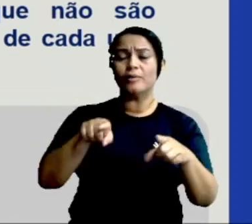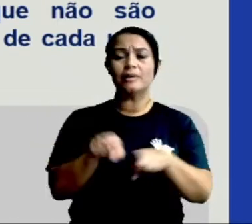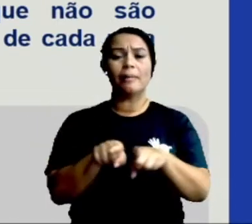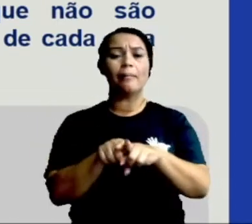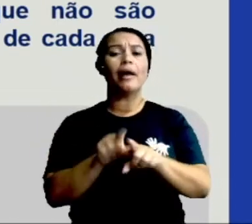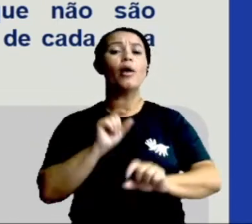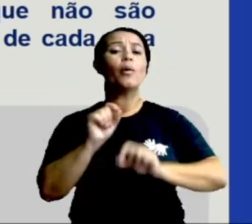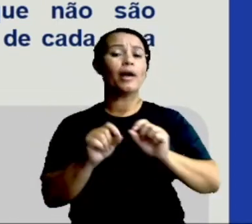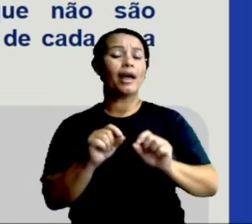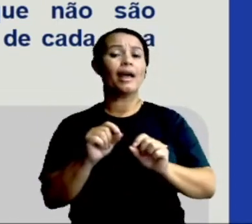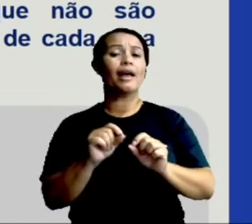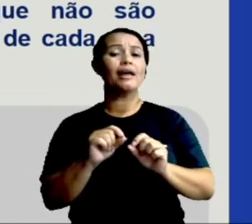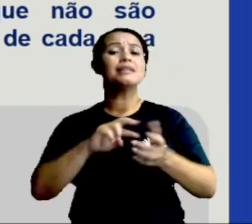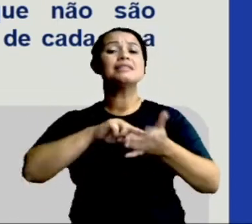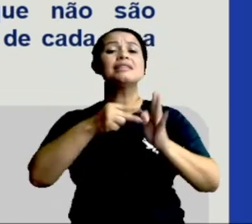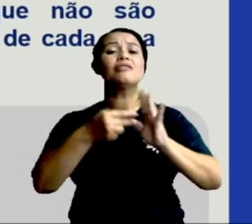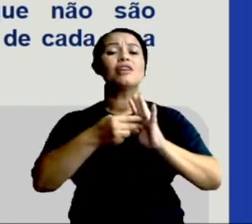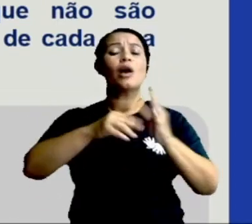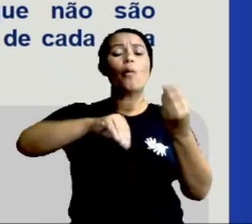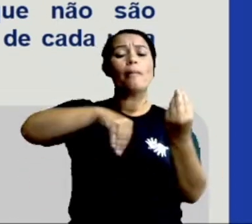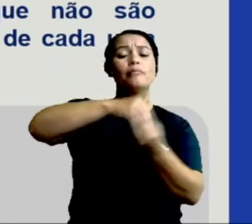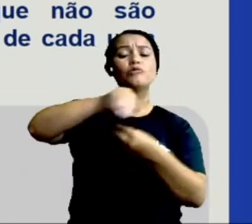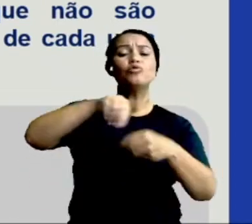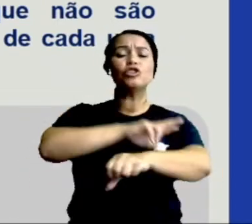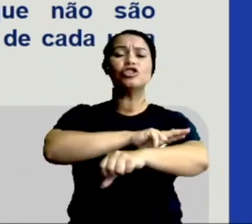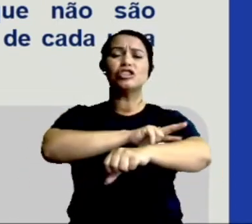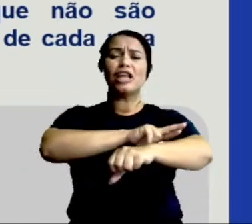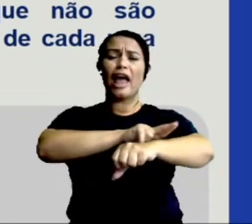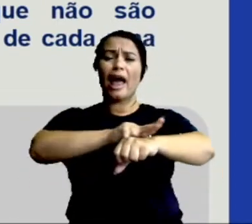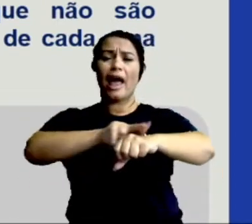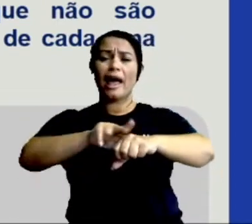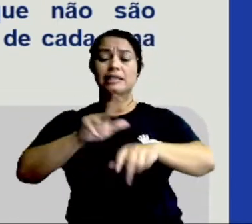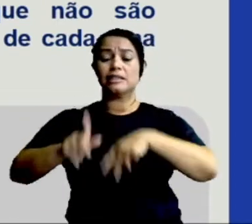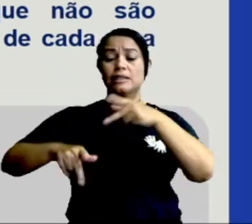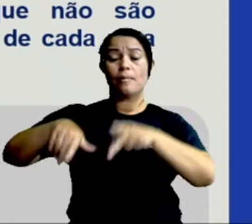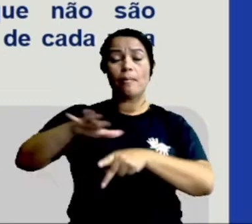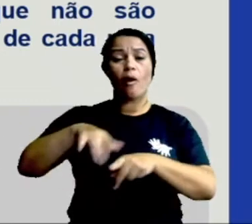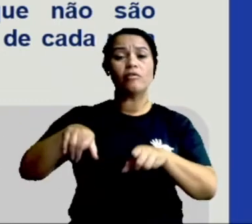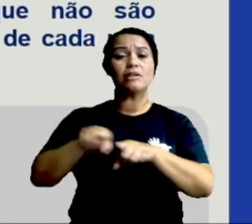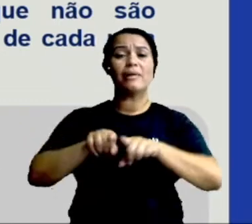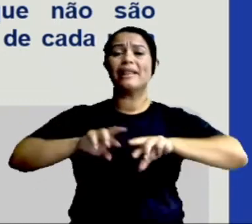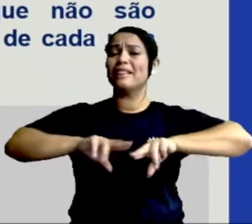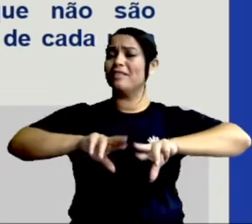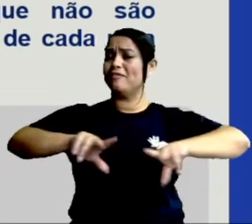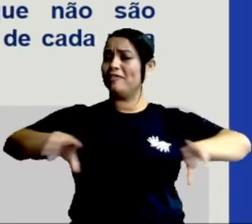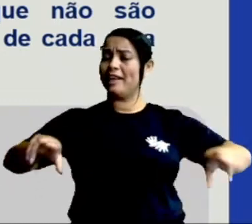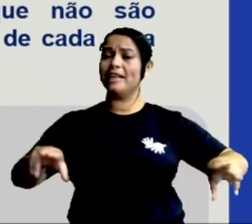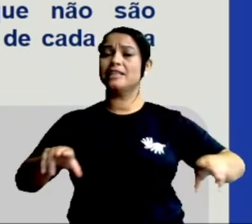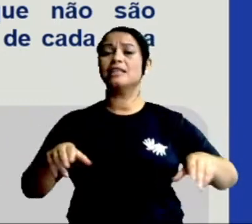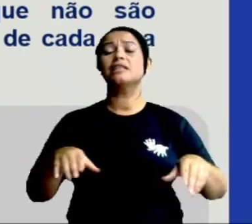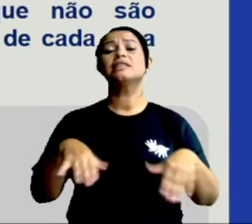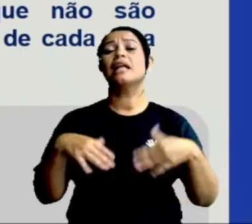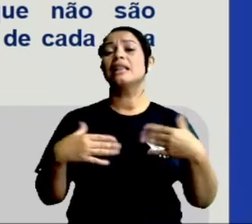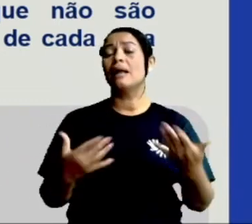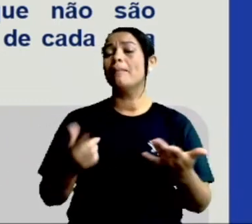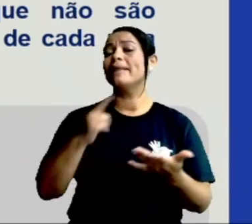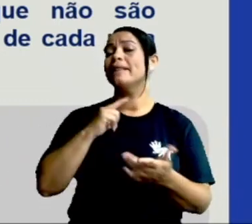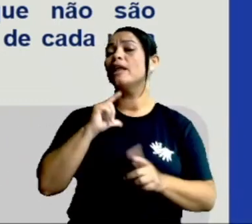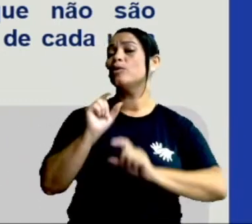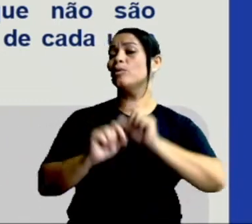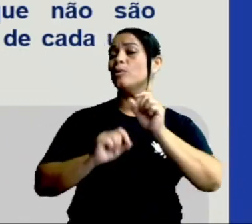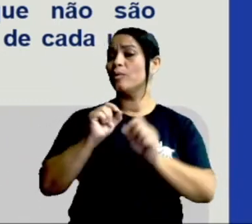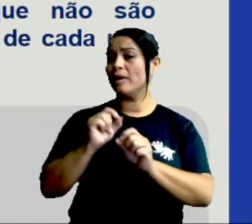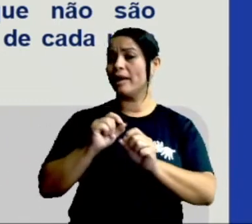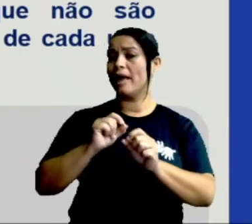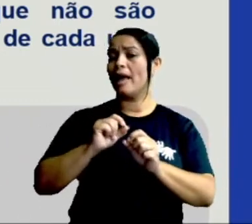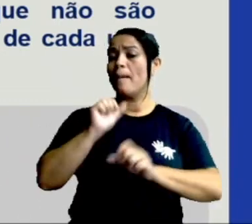mestiçagem consiste na mistura de raças, de povos e de diferentes etnias. Assim, multirraciais